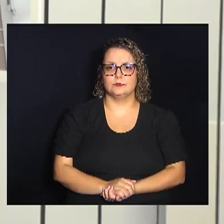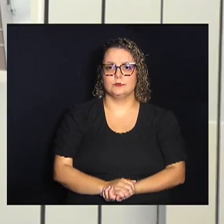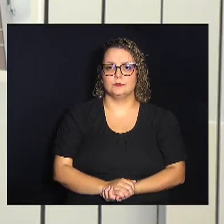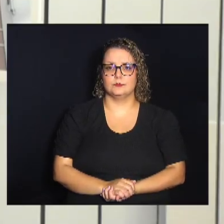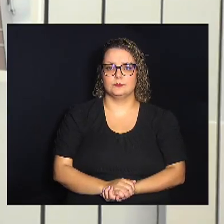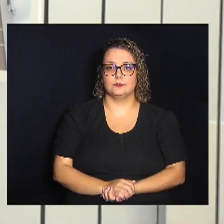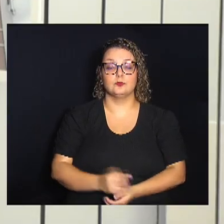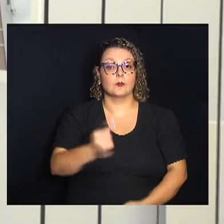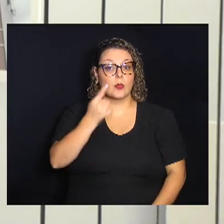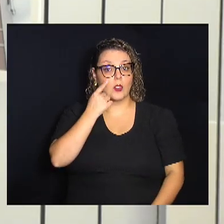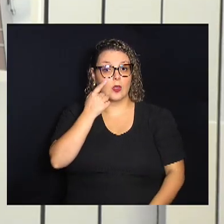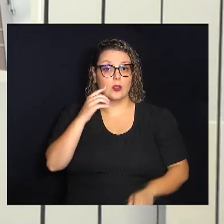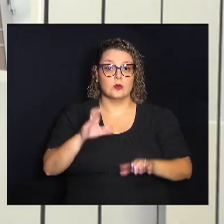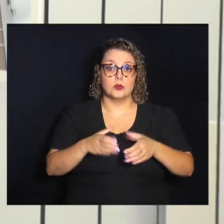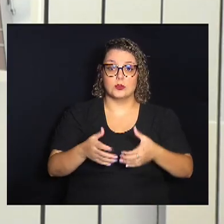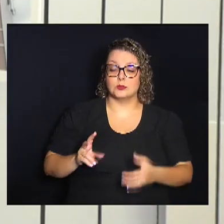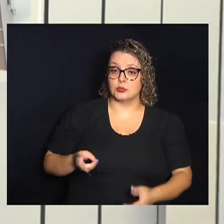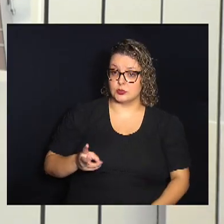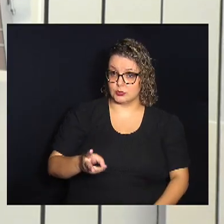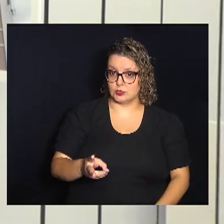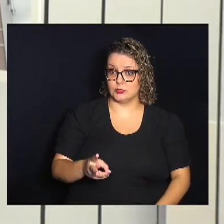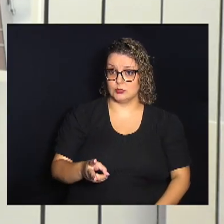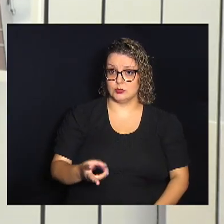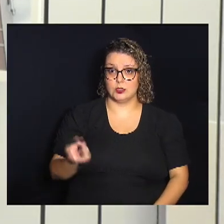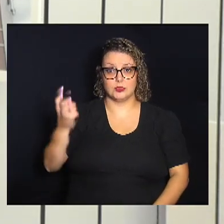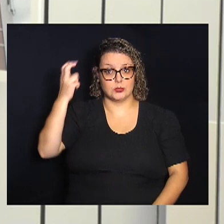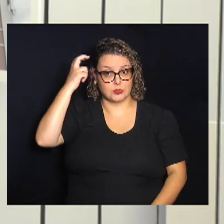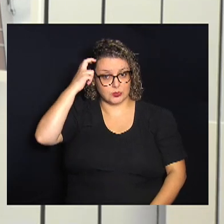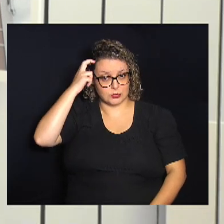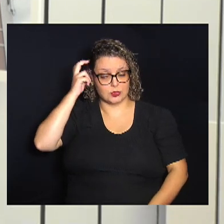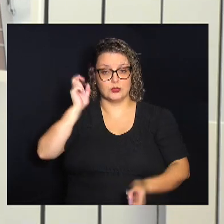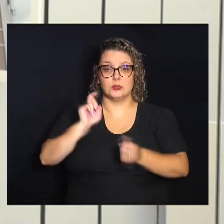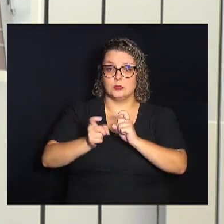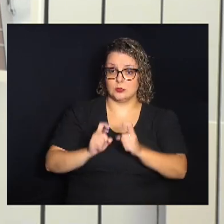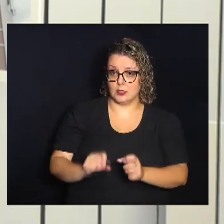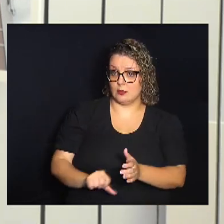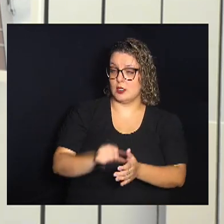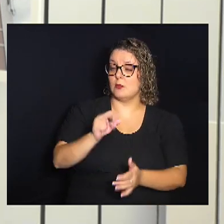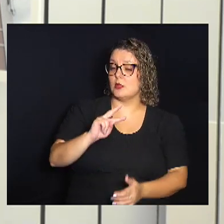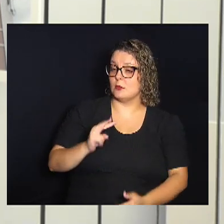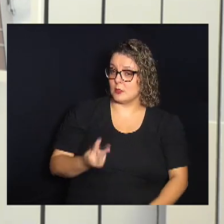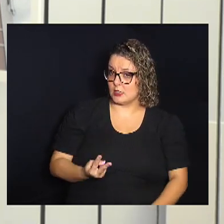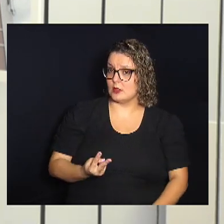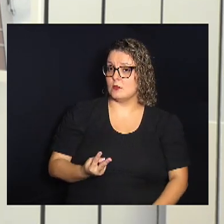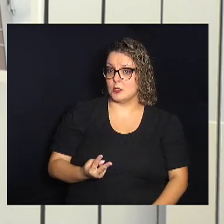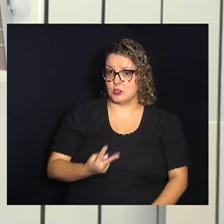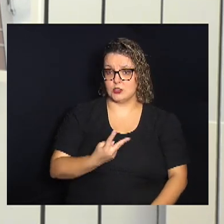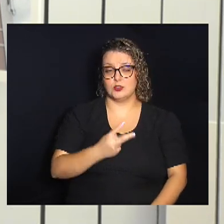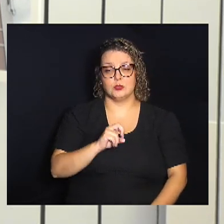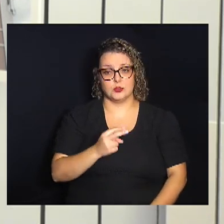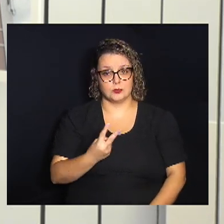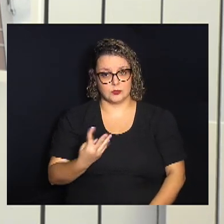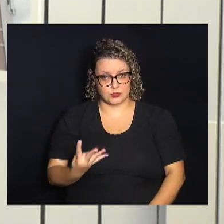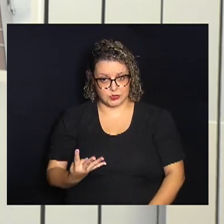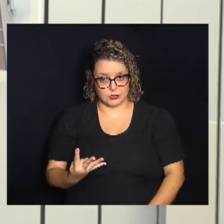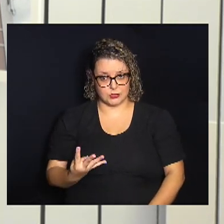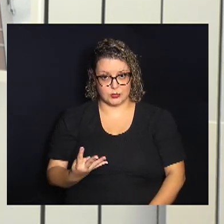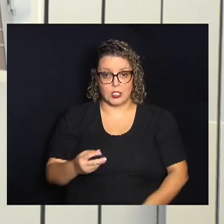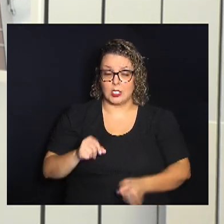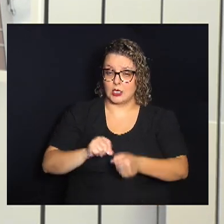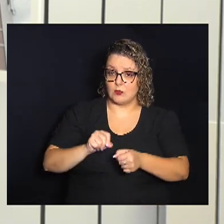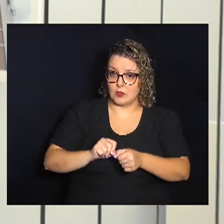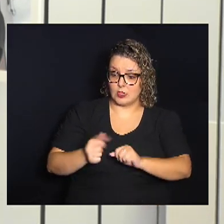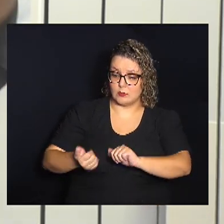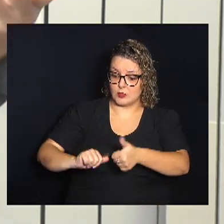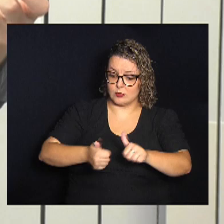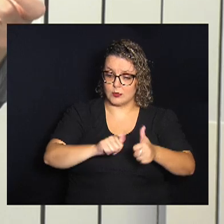E olha só, a Comissão Permanente de Cultura se reuniu pela primeira vez em 2024 e realizou um